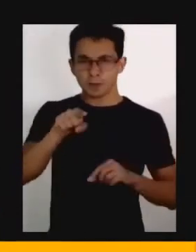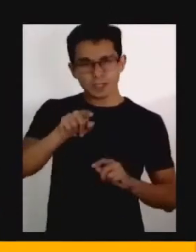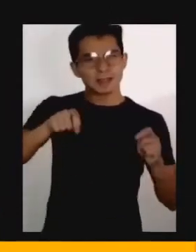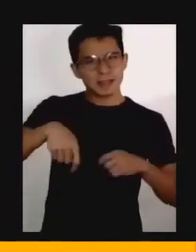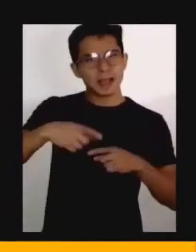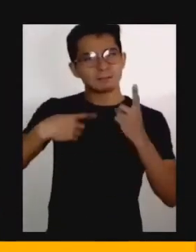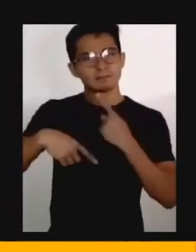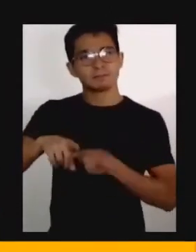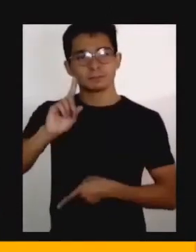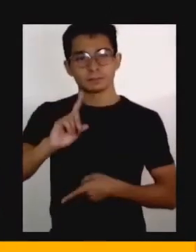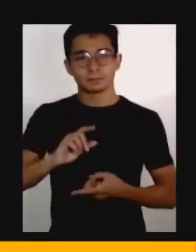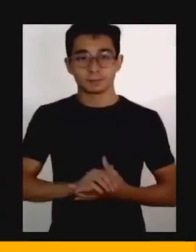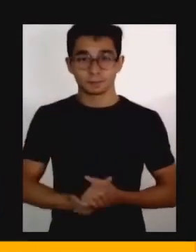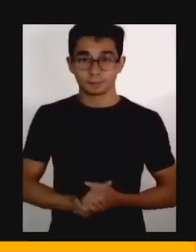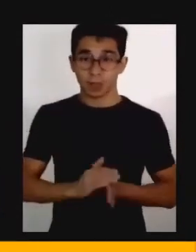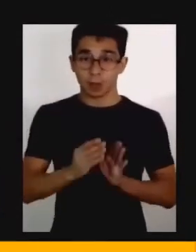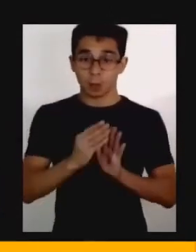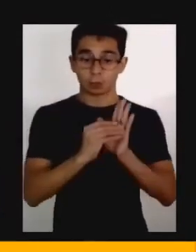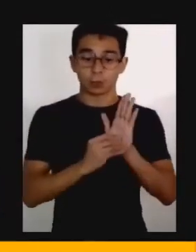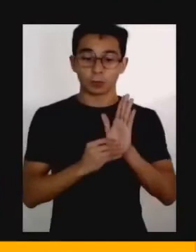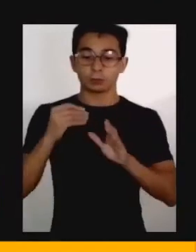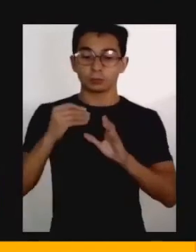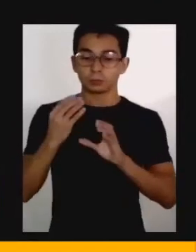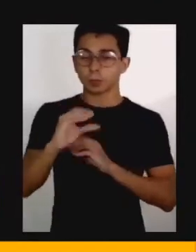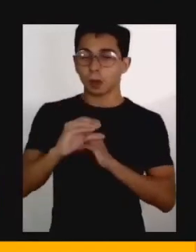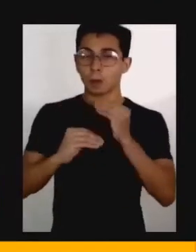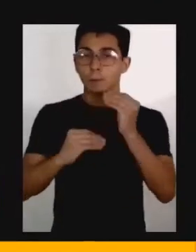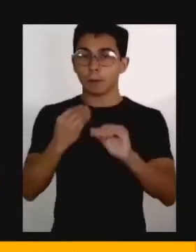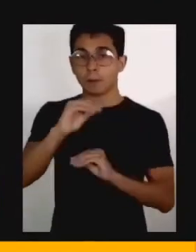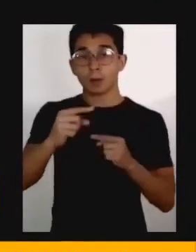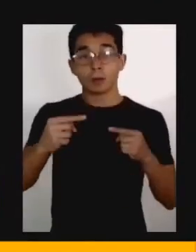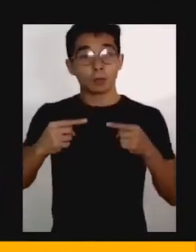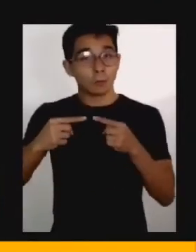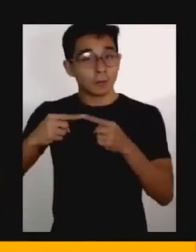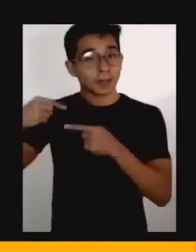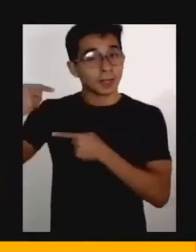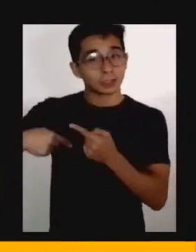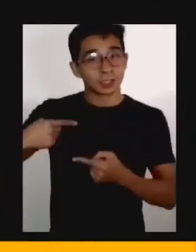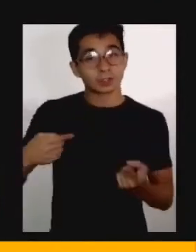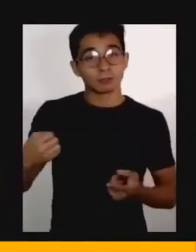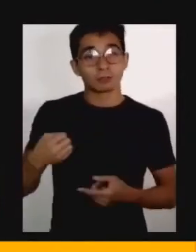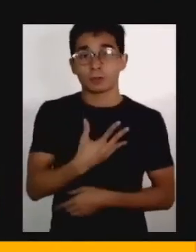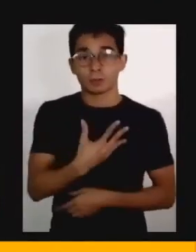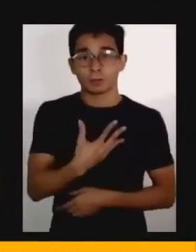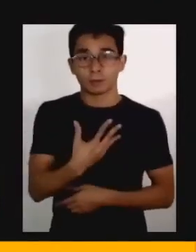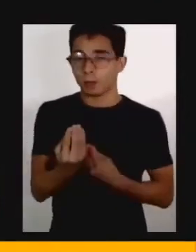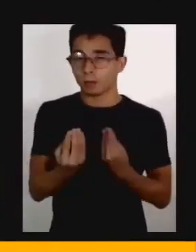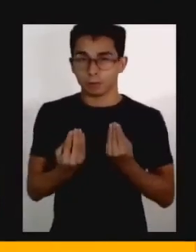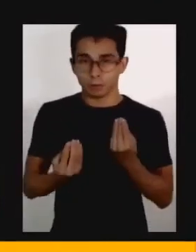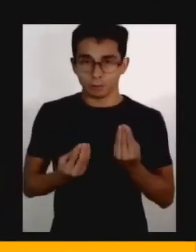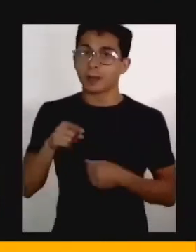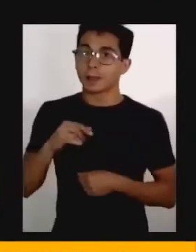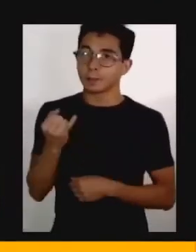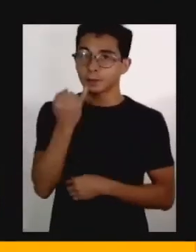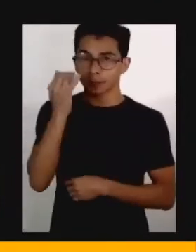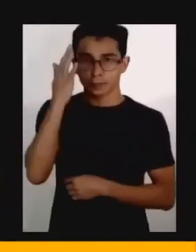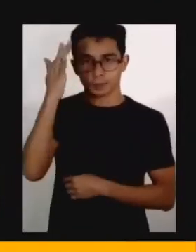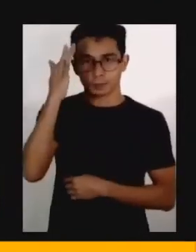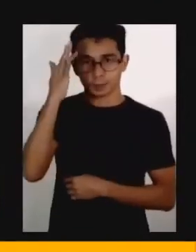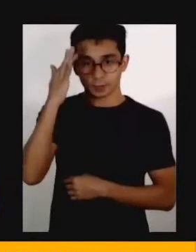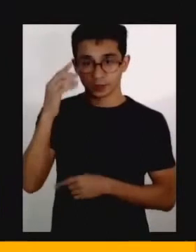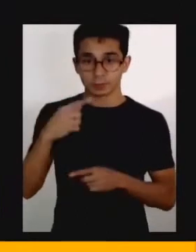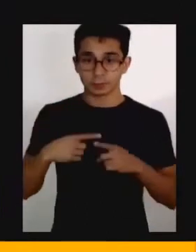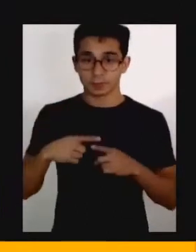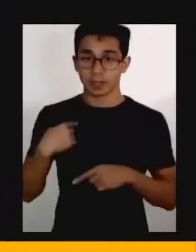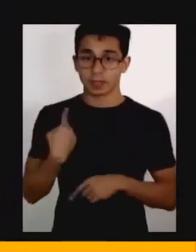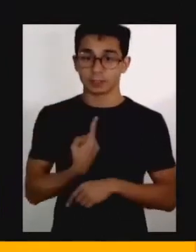levar conteúdo para essas pessoas é muito importante. Nós, de relações públicas, estamos muito acostumados a